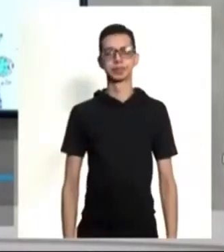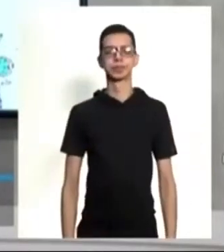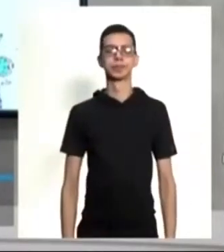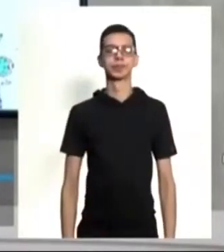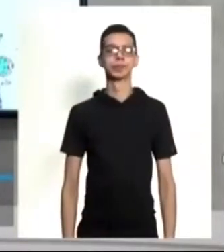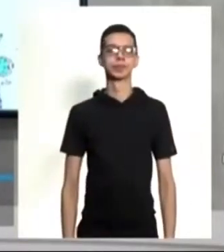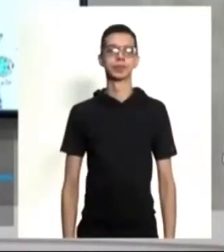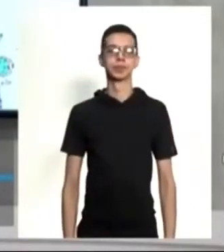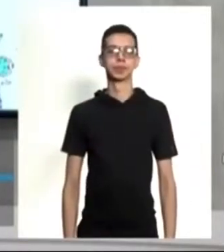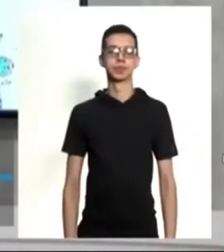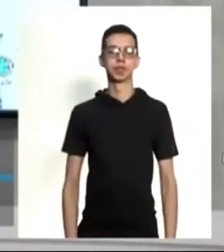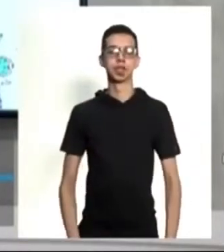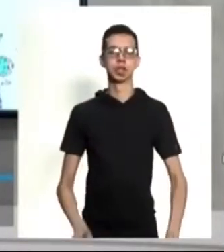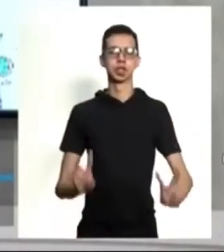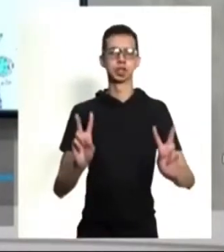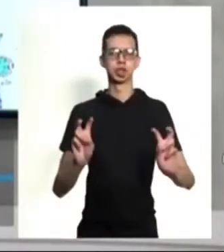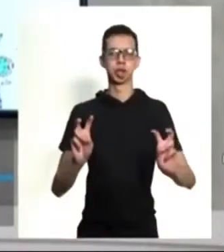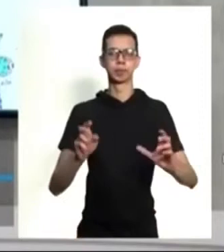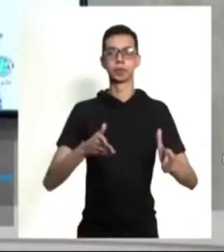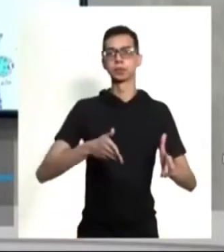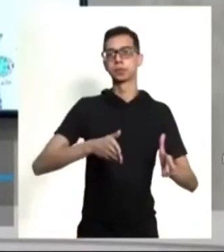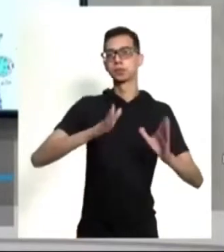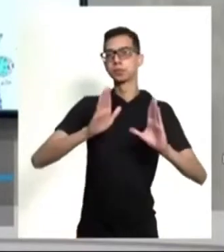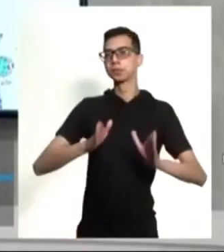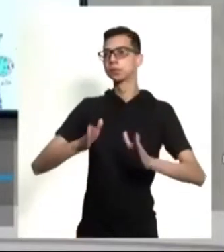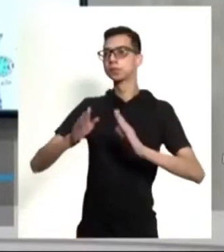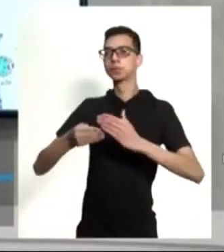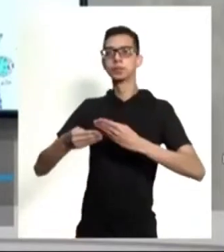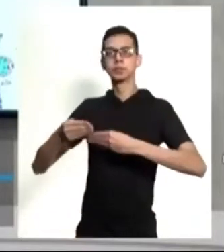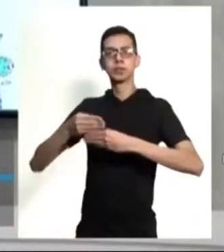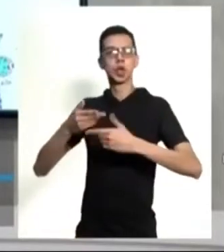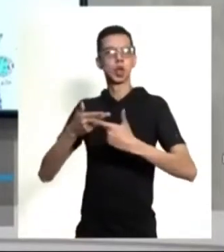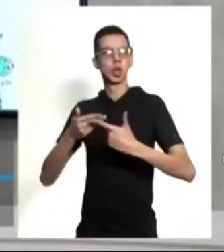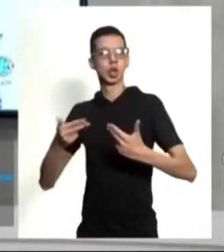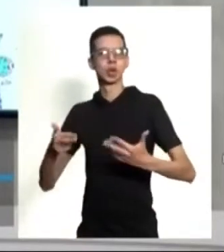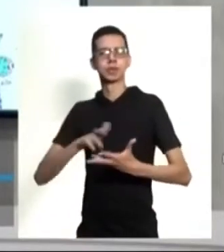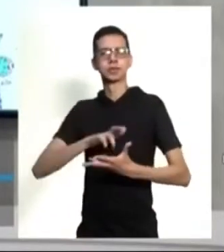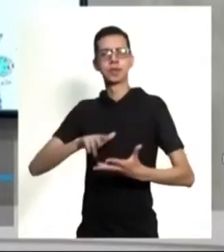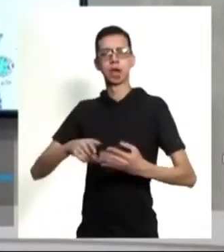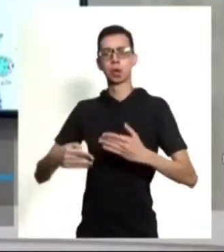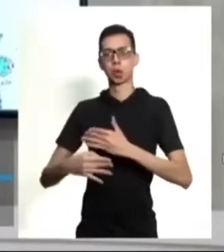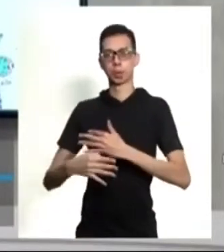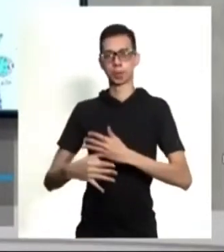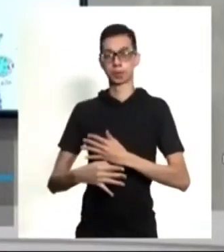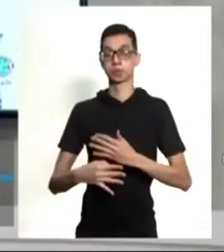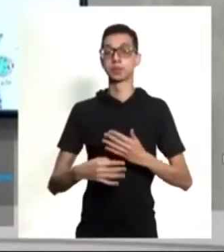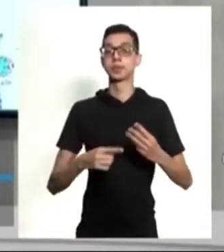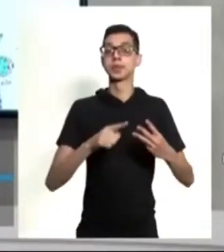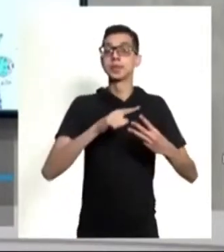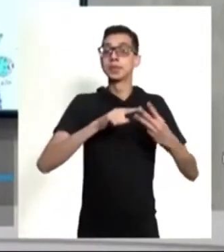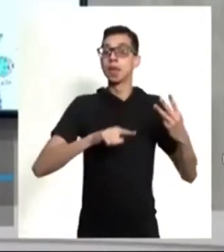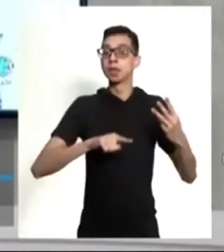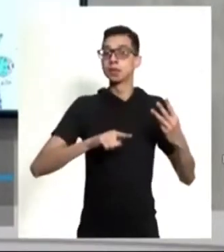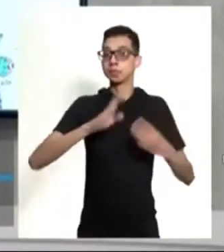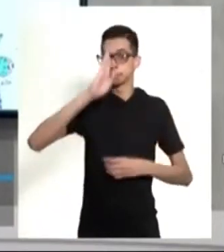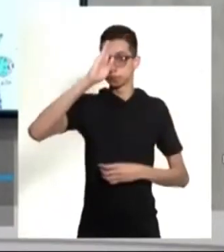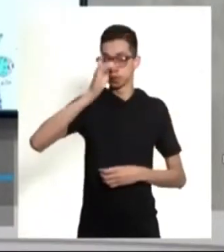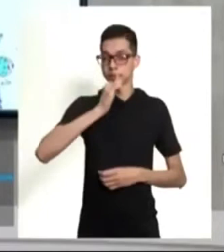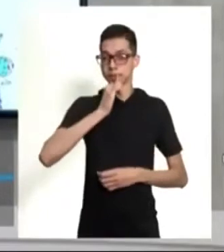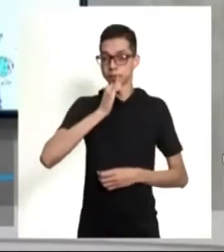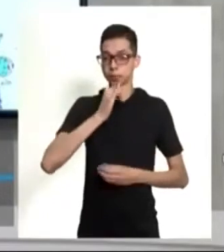sobre o processo de urbanização, a gente tem 3 considerações importantes. Primeiro, que o processo de urbanização